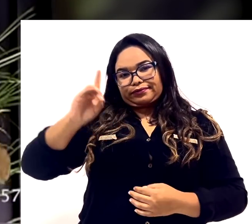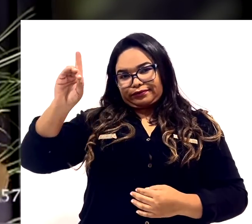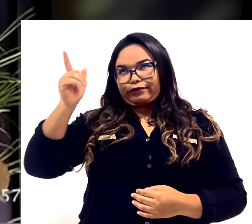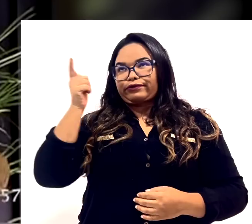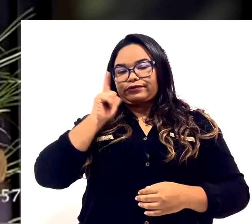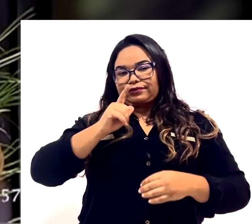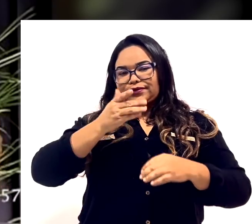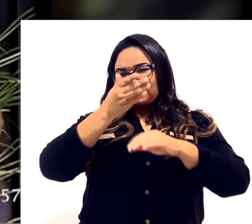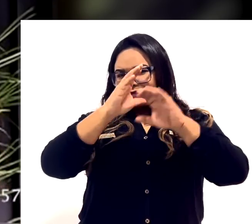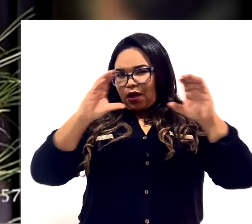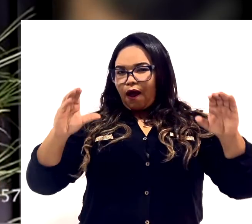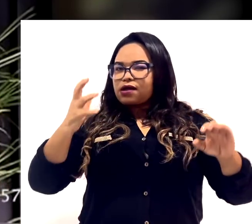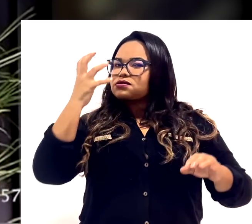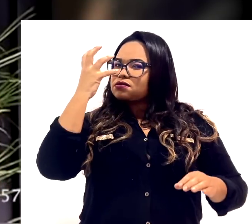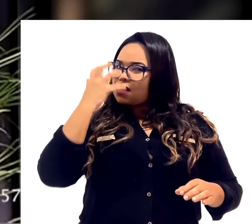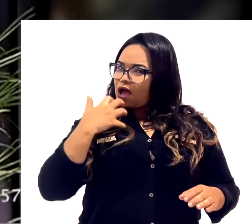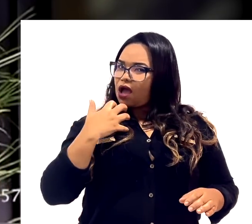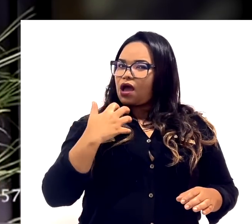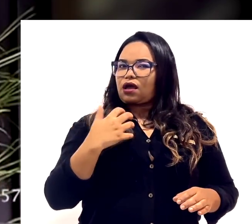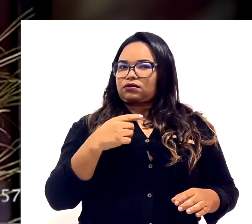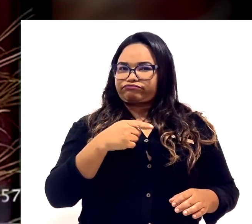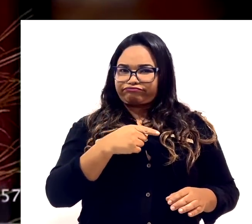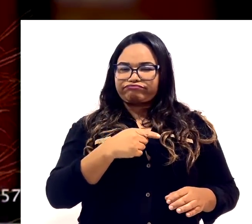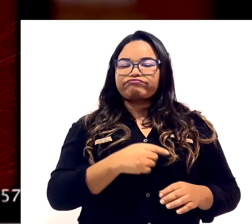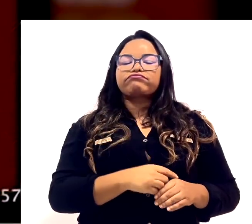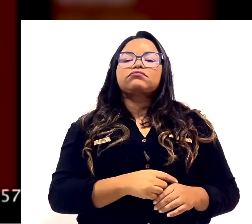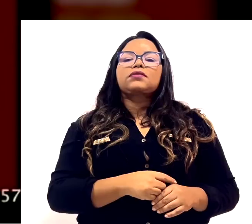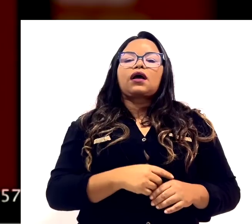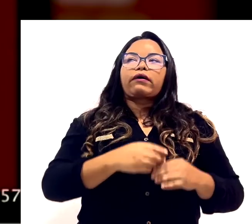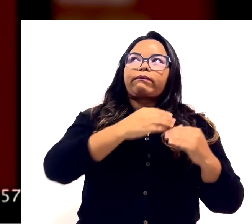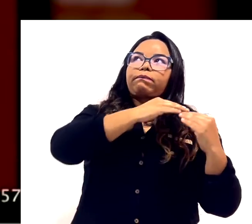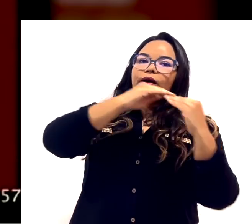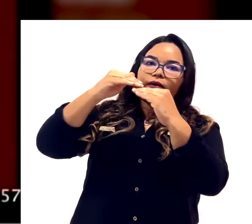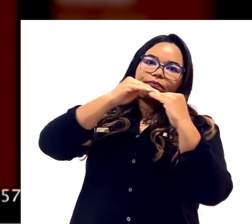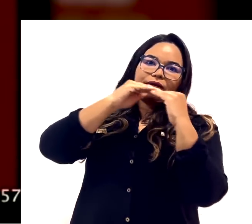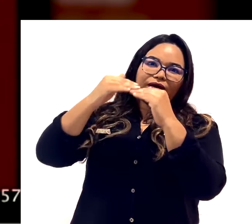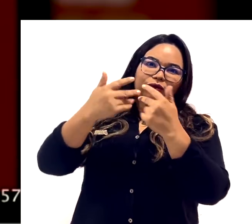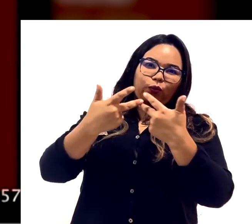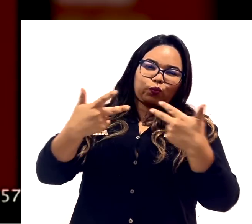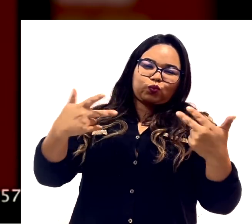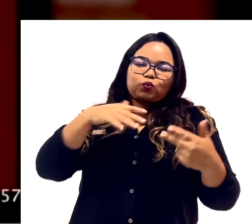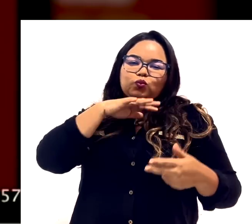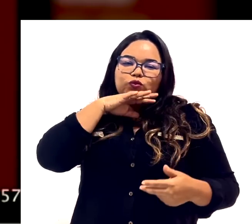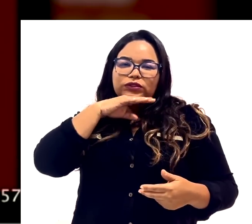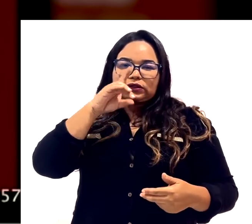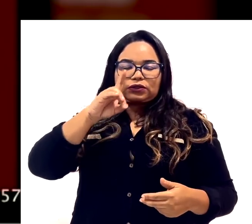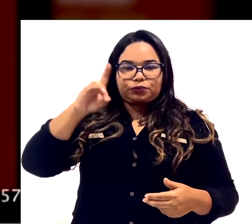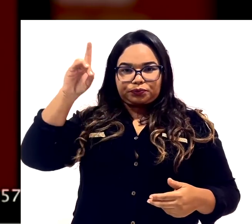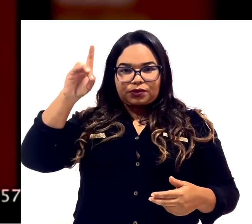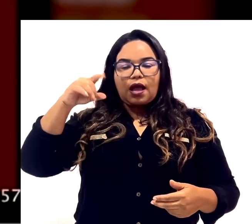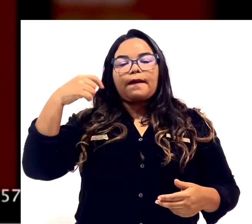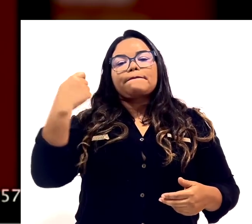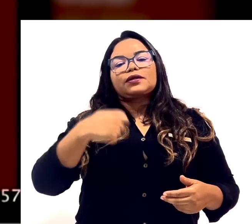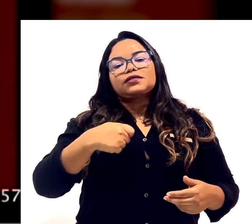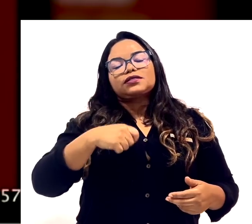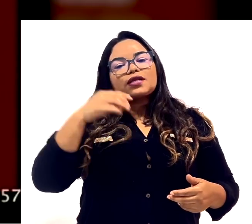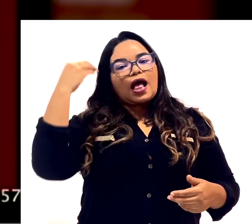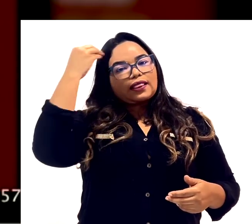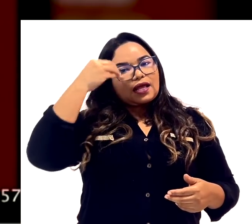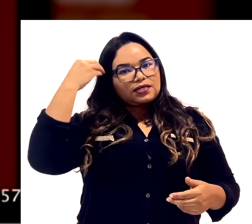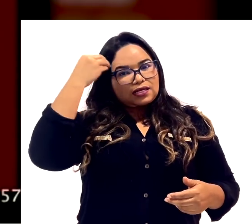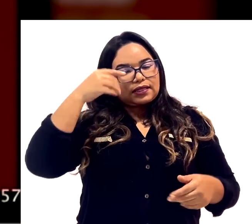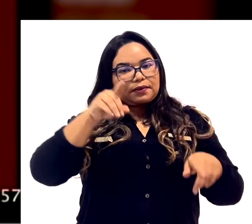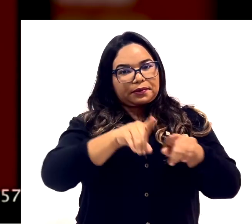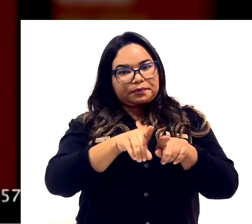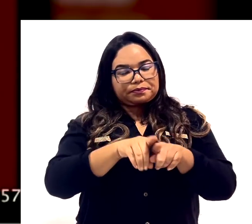atinge. Este é um assunto muito, muito sério. E ele fala grandes coisas contra o Altíssimo. Vamos ter que dar uma olhada nisto